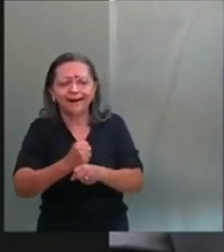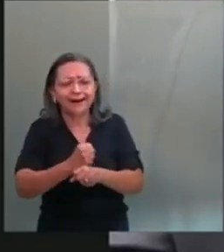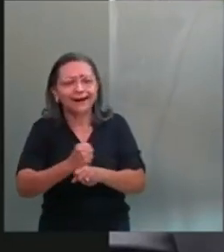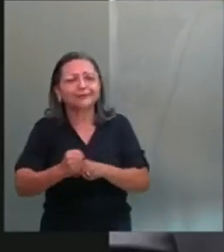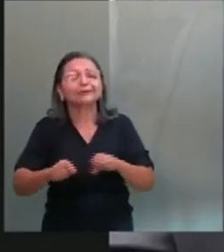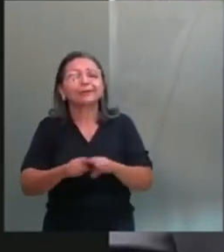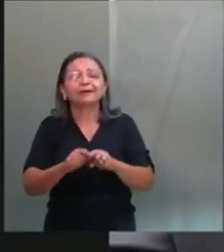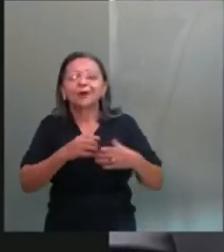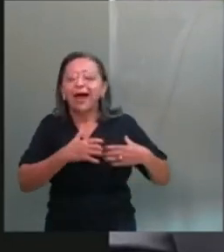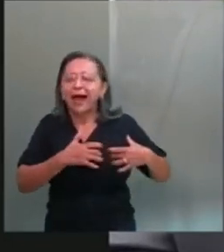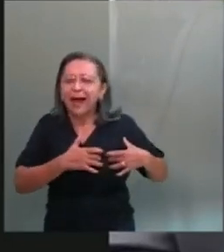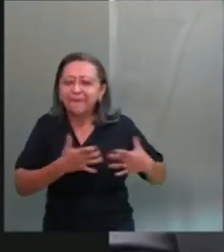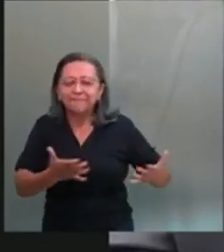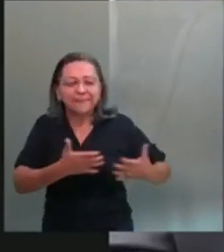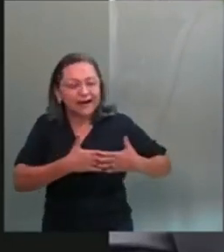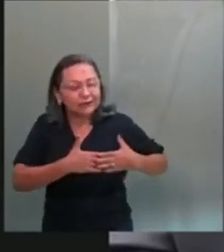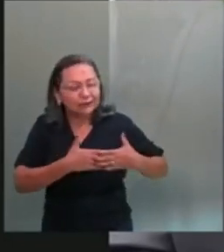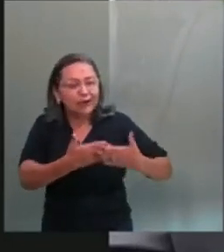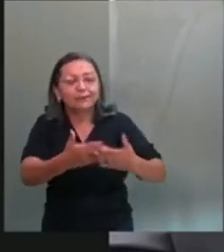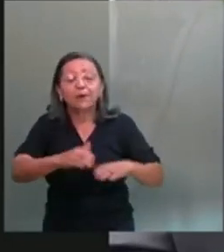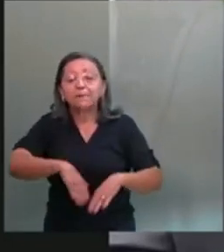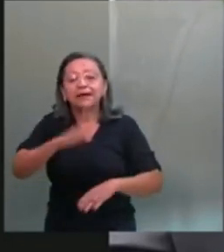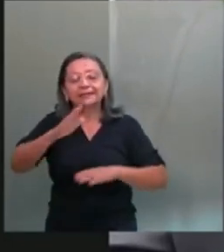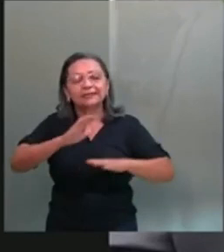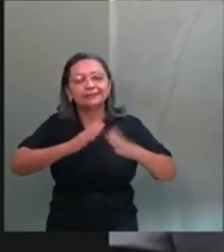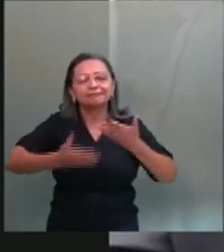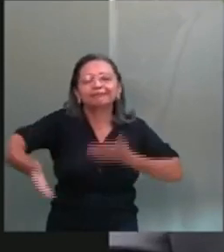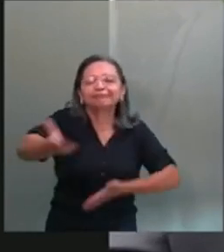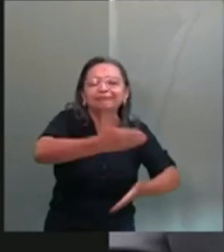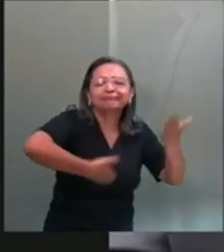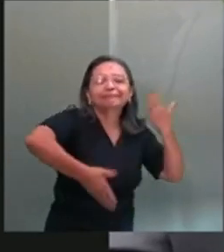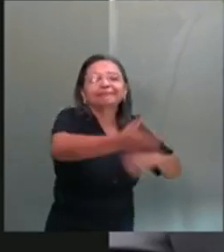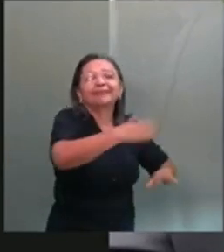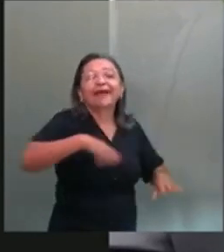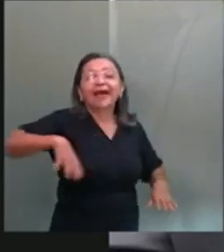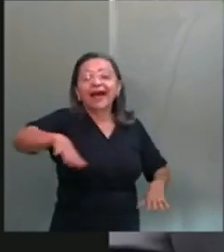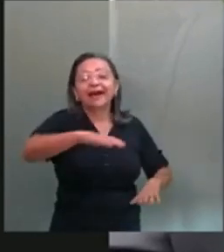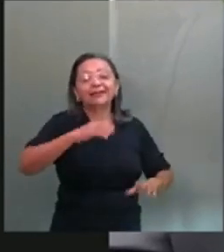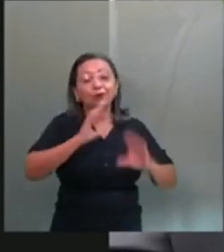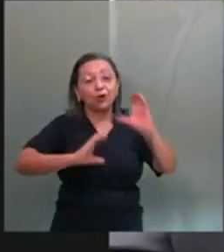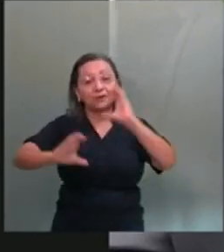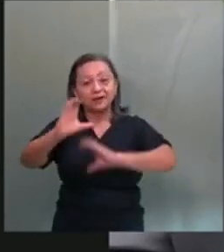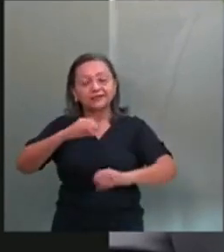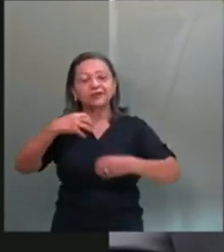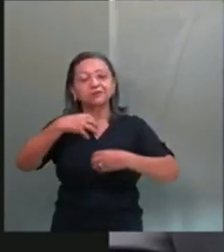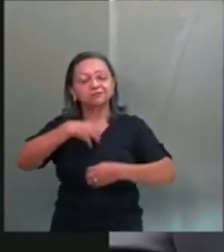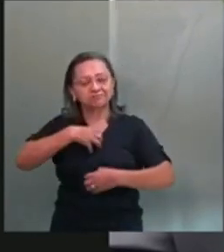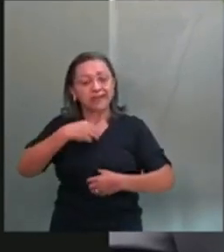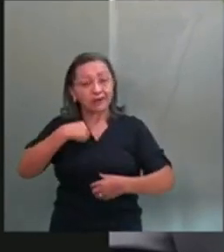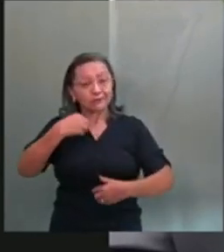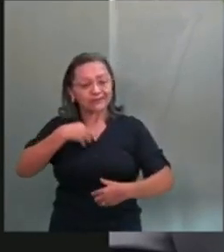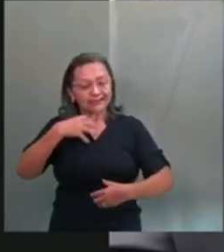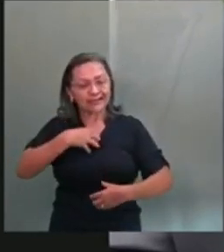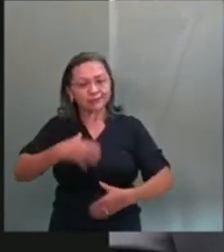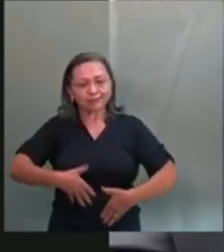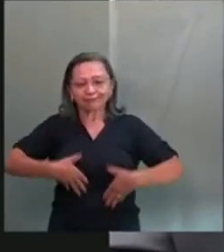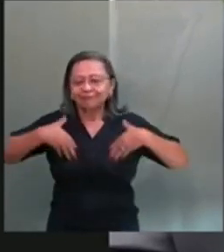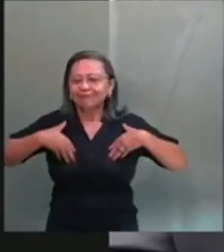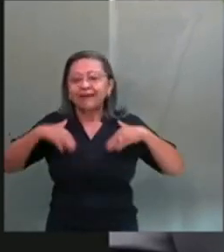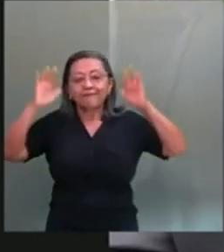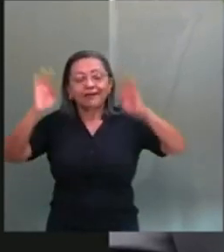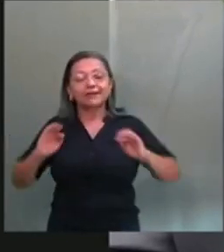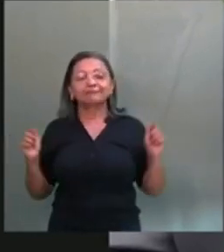de apaixonado pelo mais dinâmico meio de comunicação, eu sinto-me honrado e feliz por participar